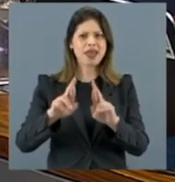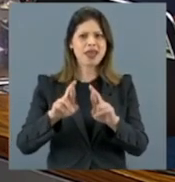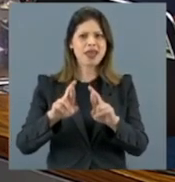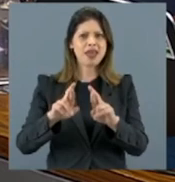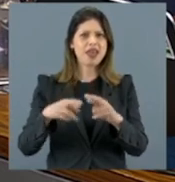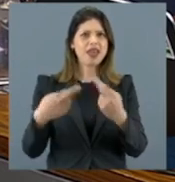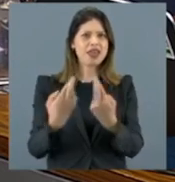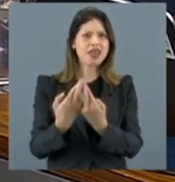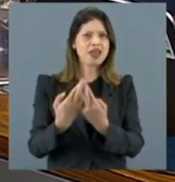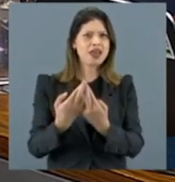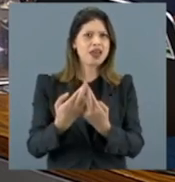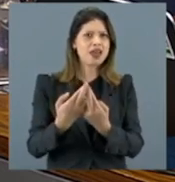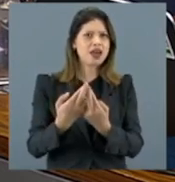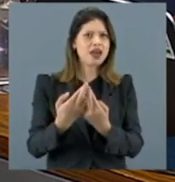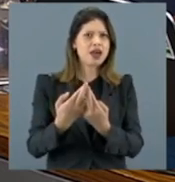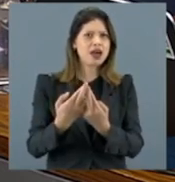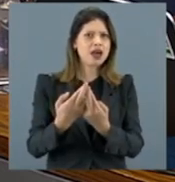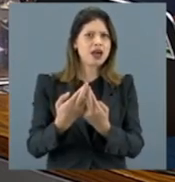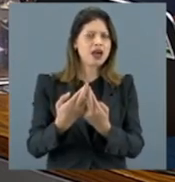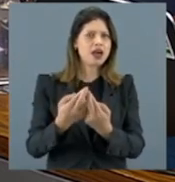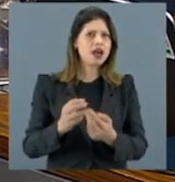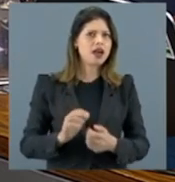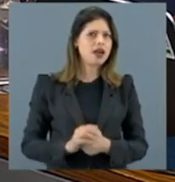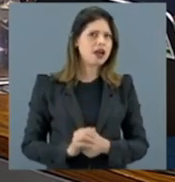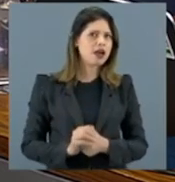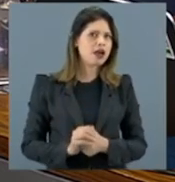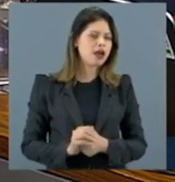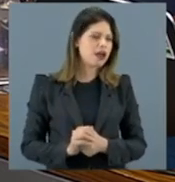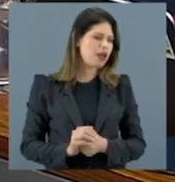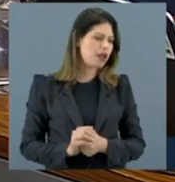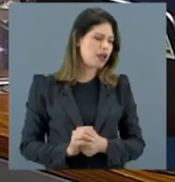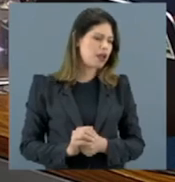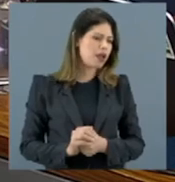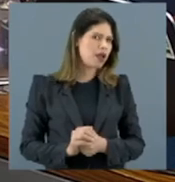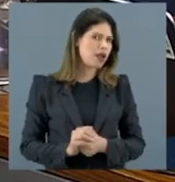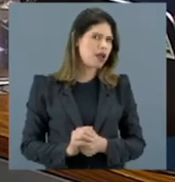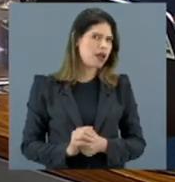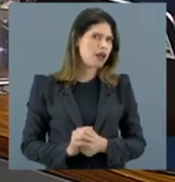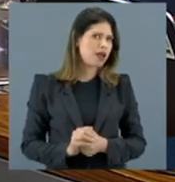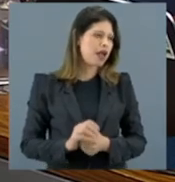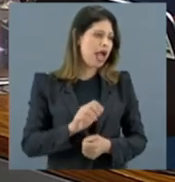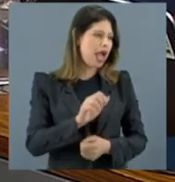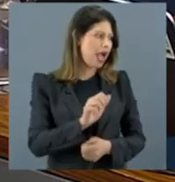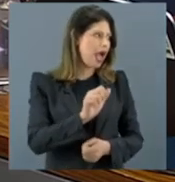aí. Agape é amor, né? Amor, filéu,